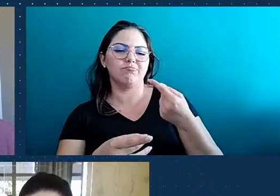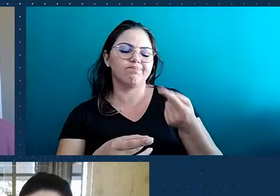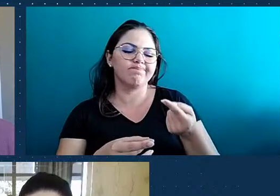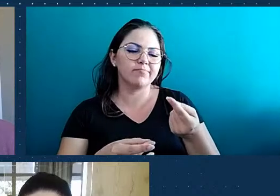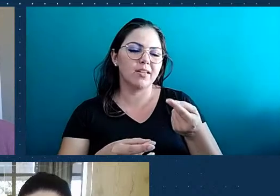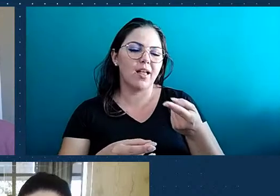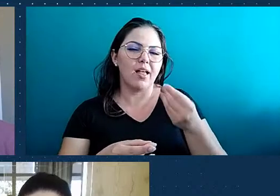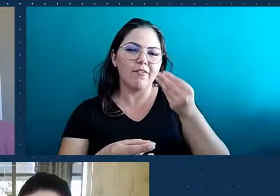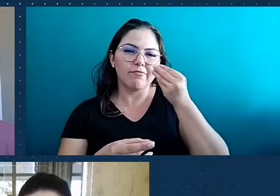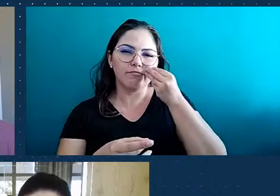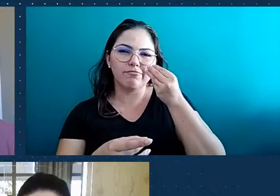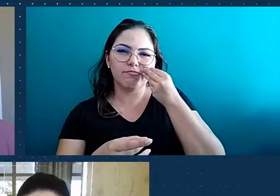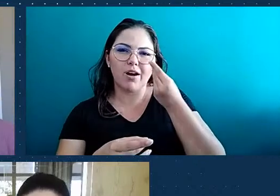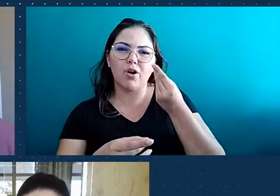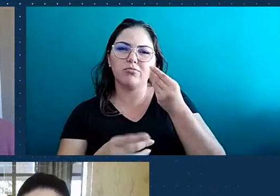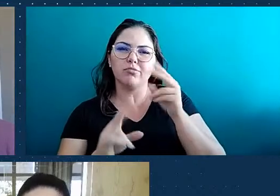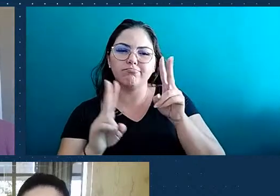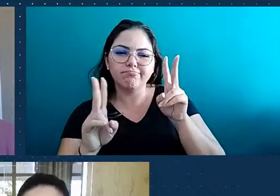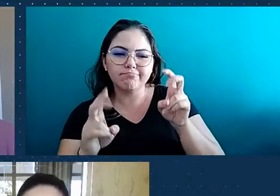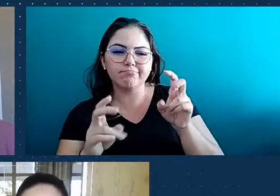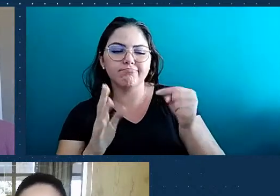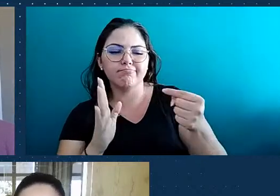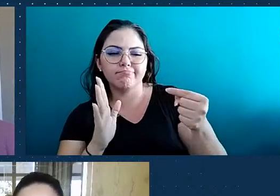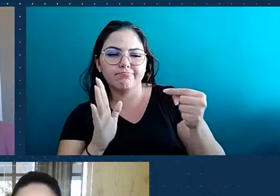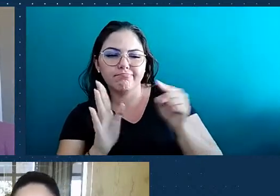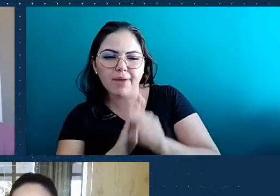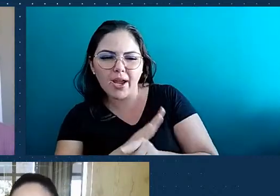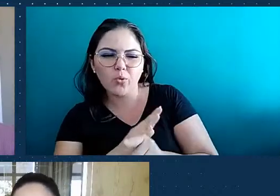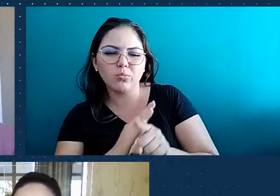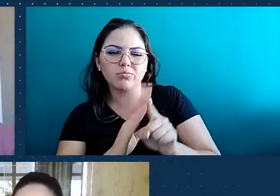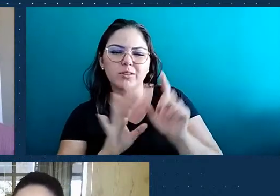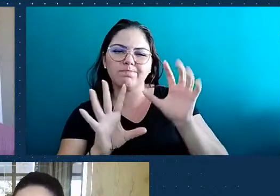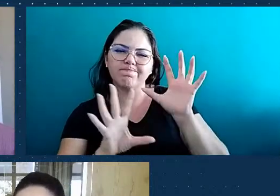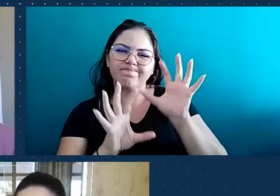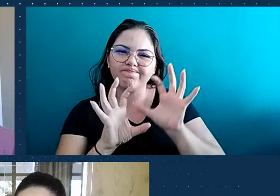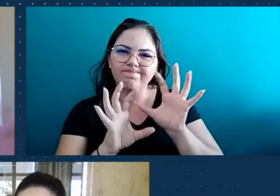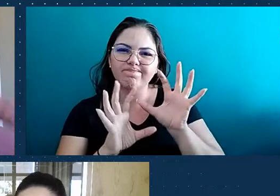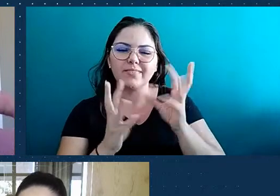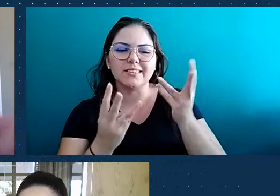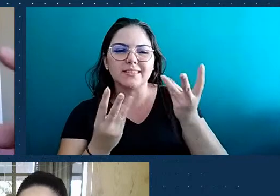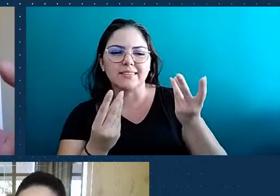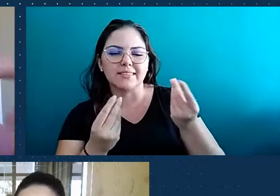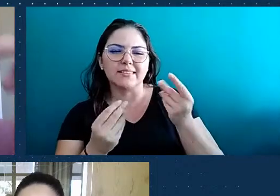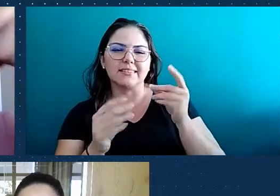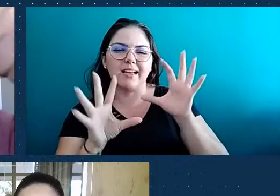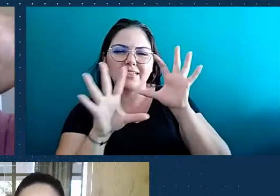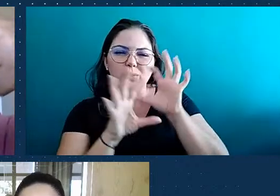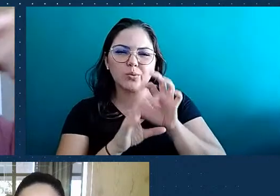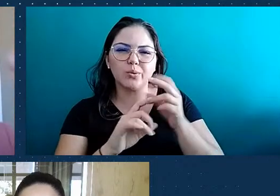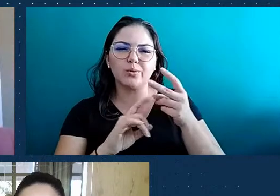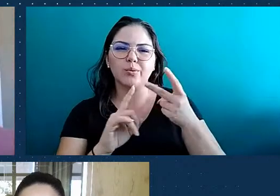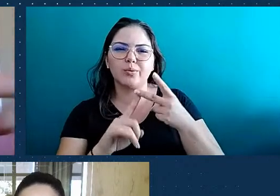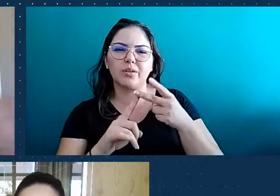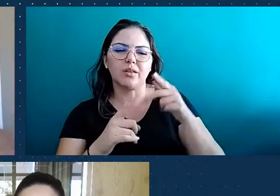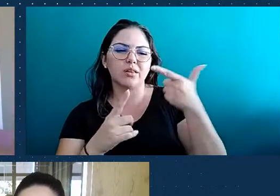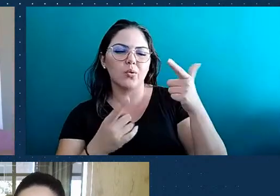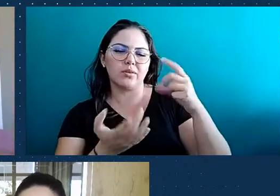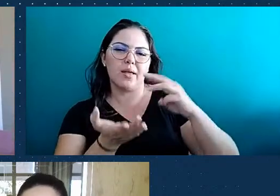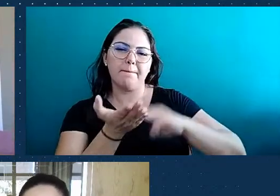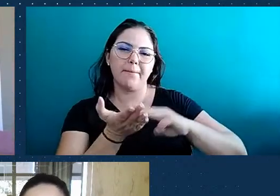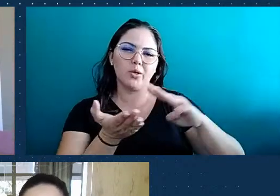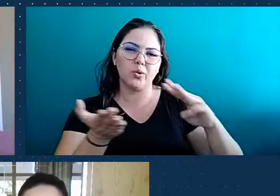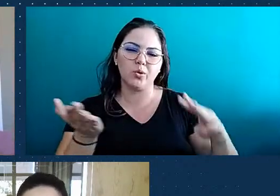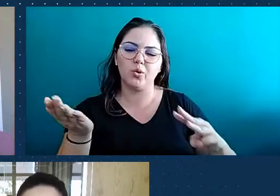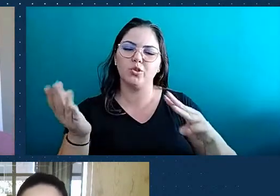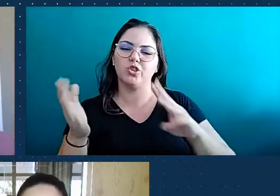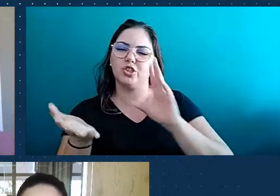um tema que foi escolhido, mas não tem uma fundamentação teórica, uma metodologia que não dialoga com a